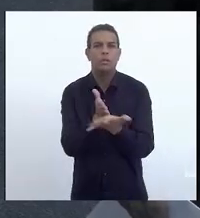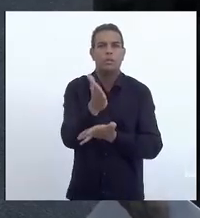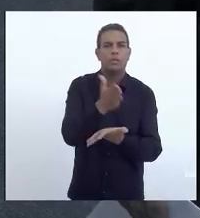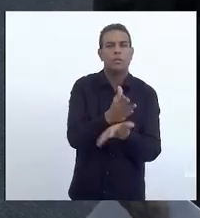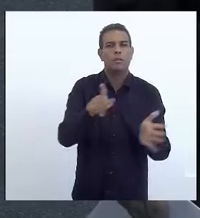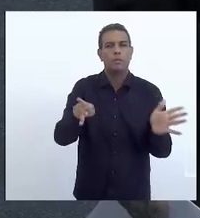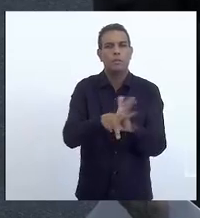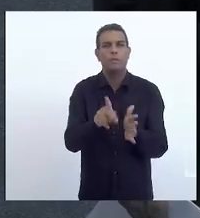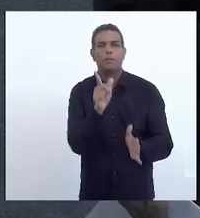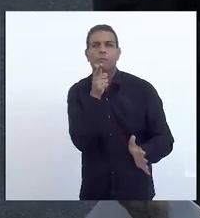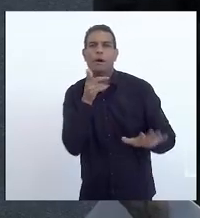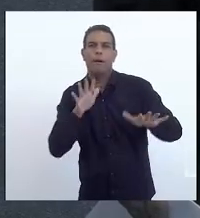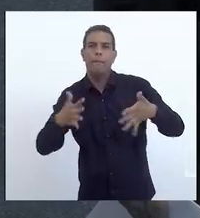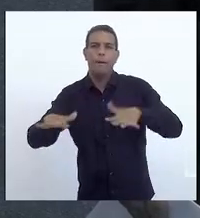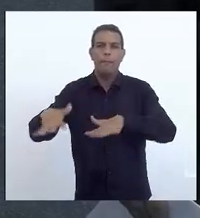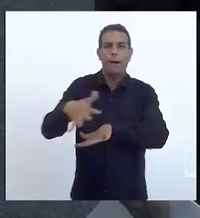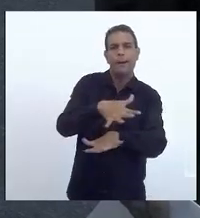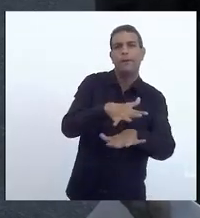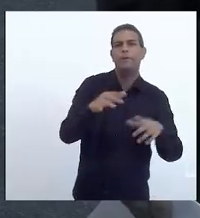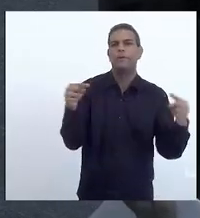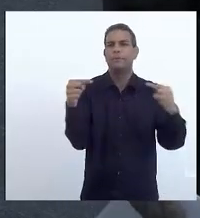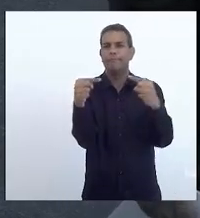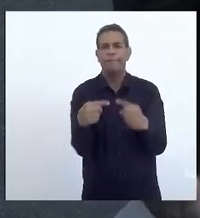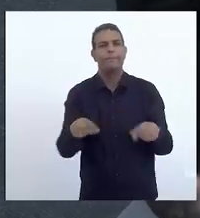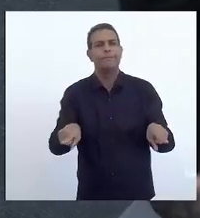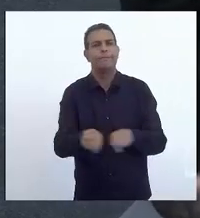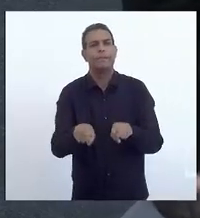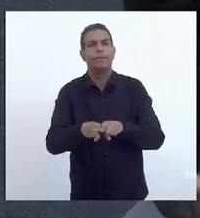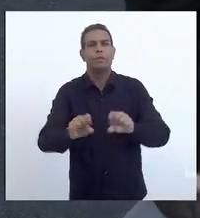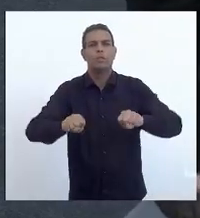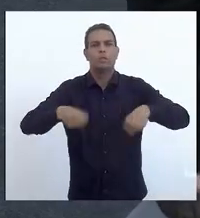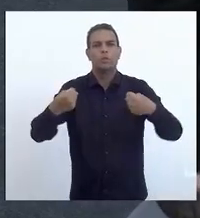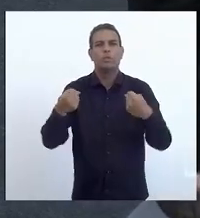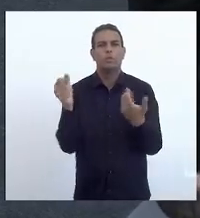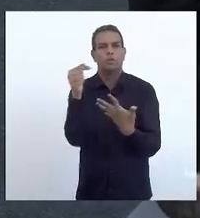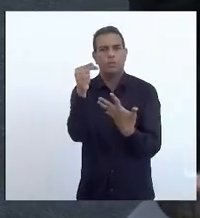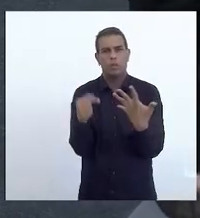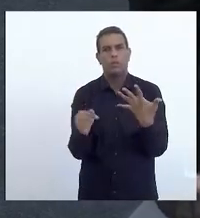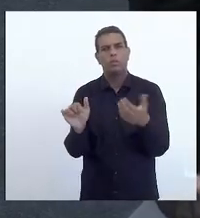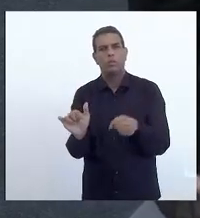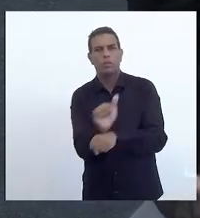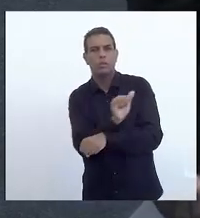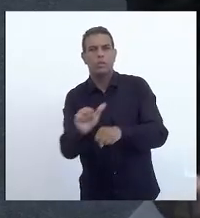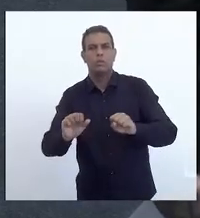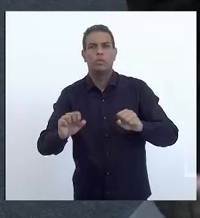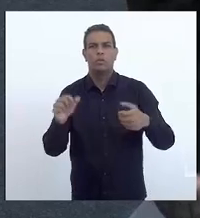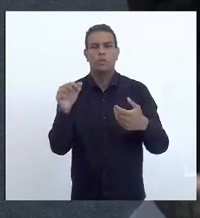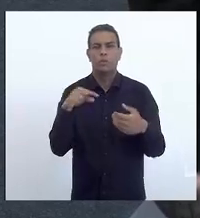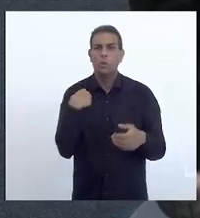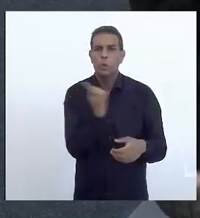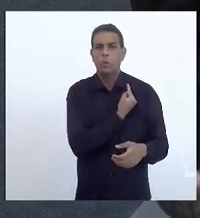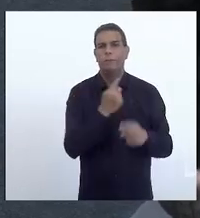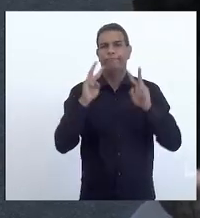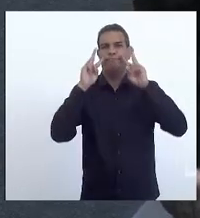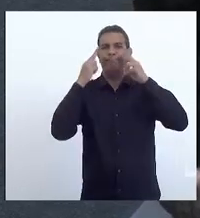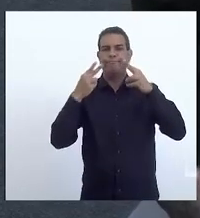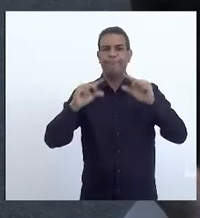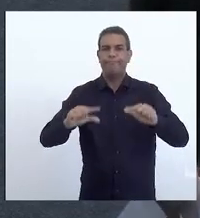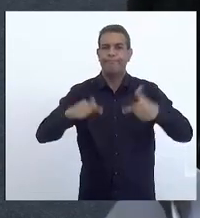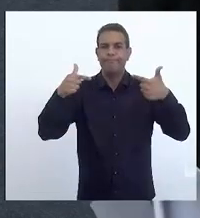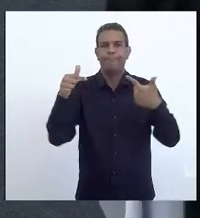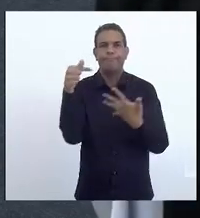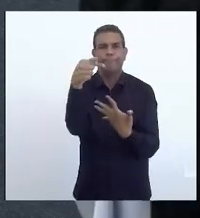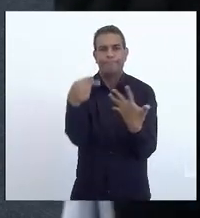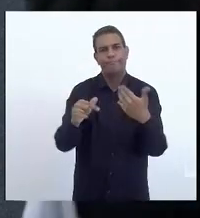com o Plano Setorial para os Recursos do Mar, acrescentar também o zoneamento ecológico e econômico costeiro. Então, assim, em consonância com o